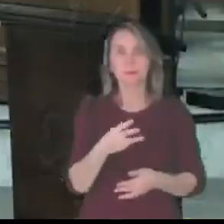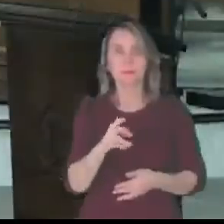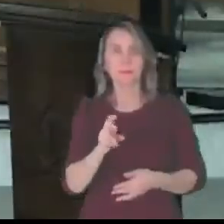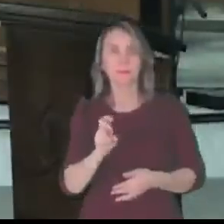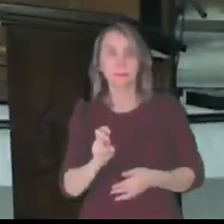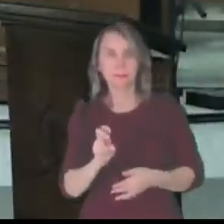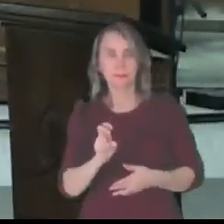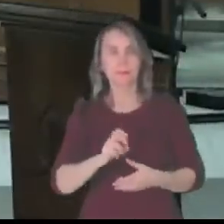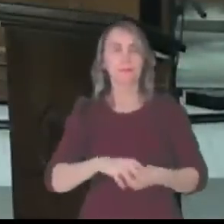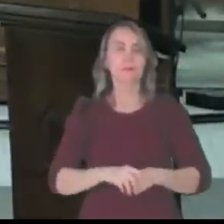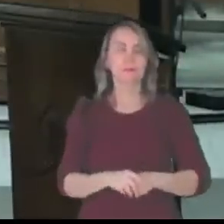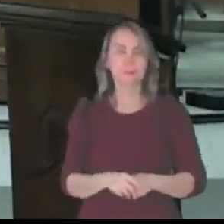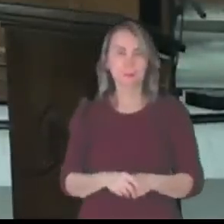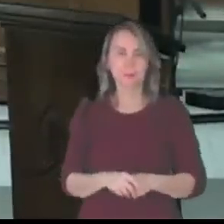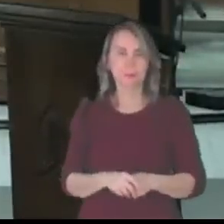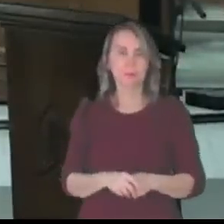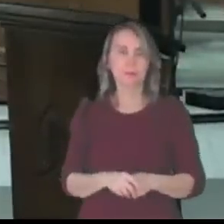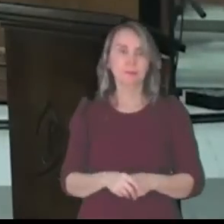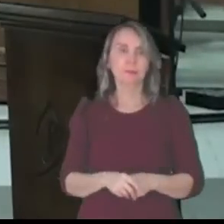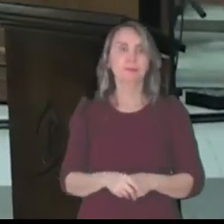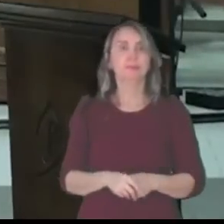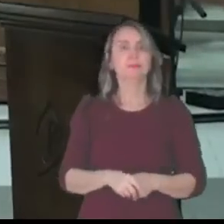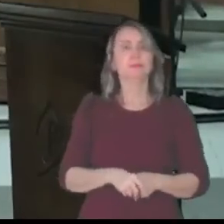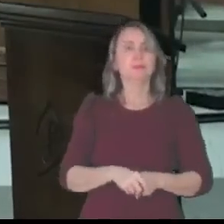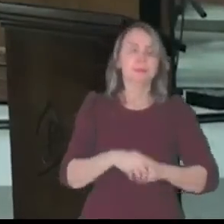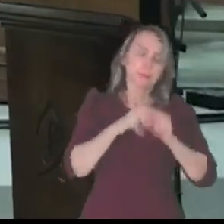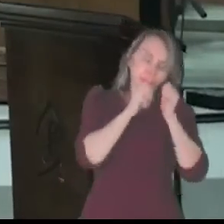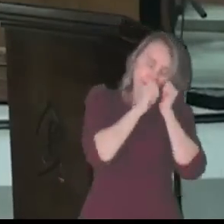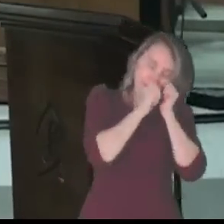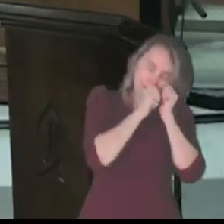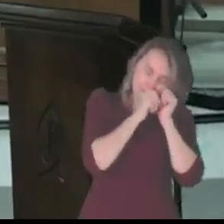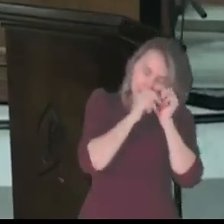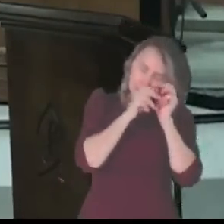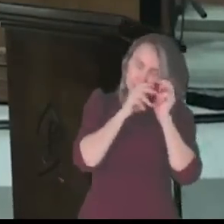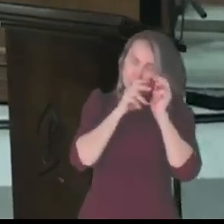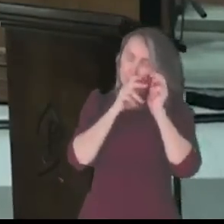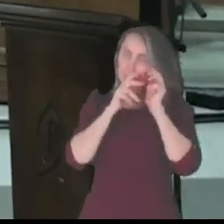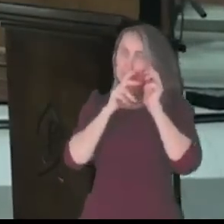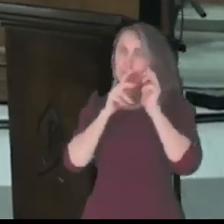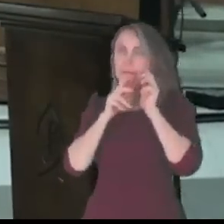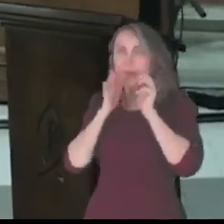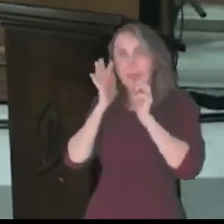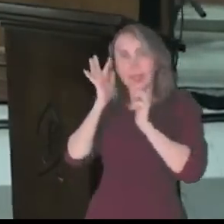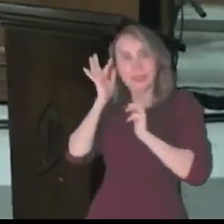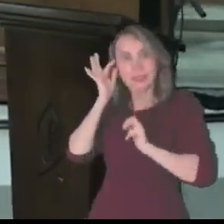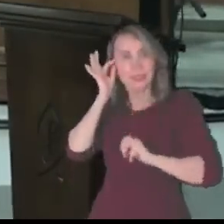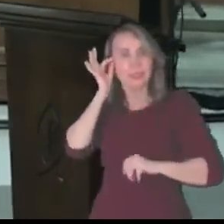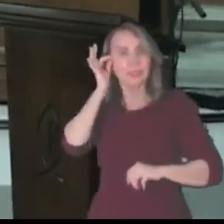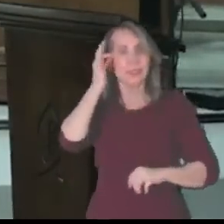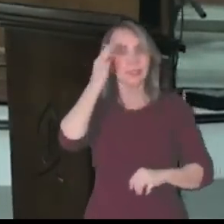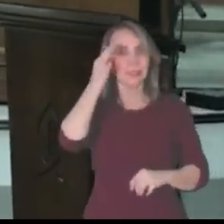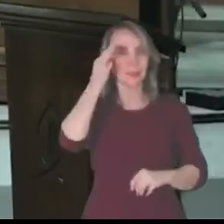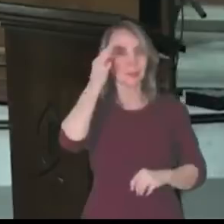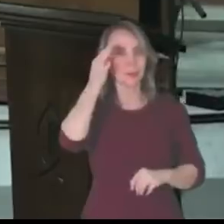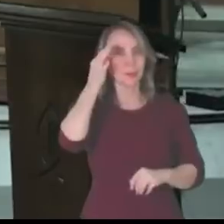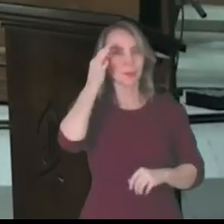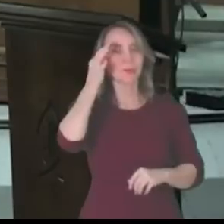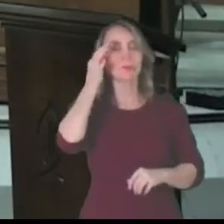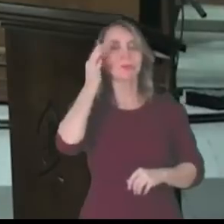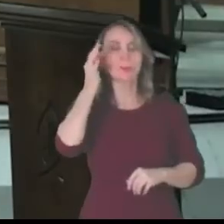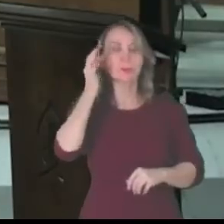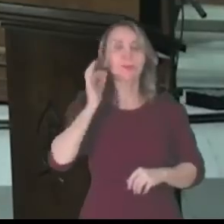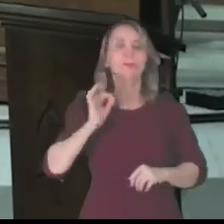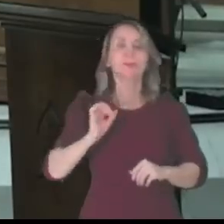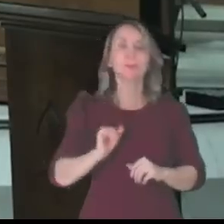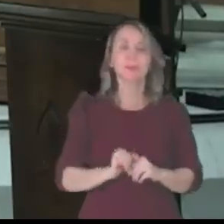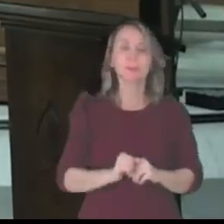1:35 e levantando-se de manhã muito cedo estando